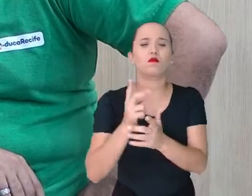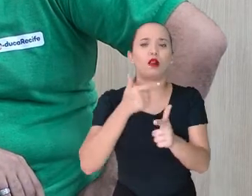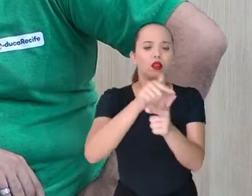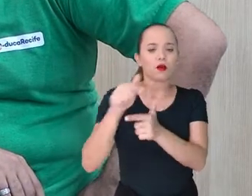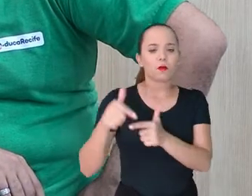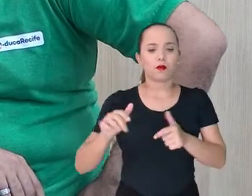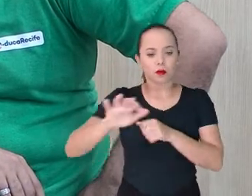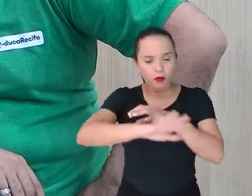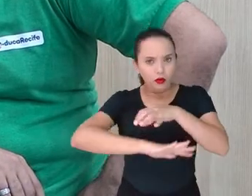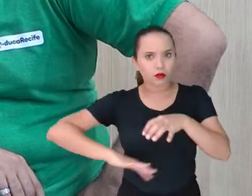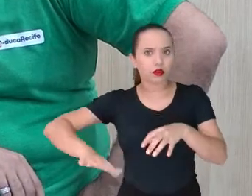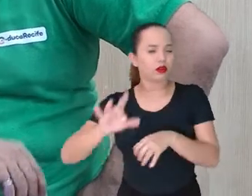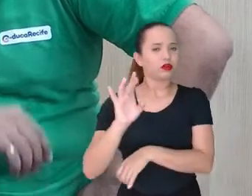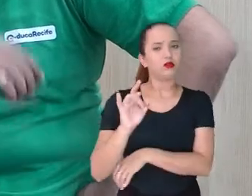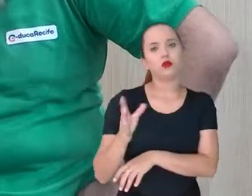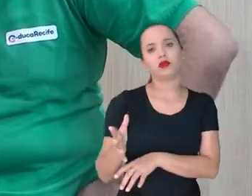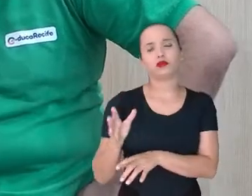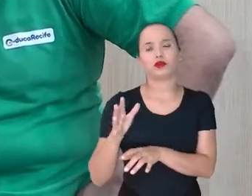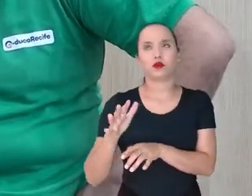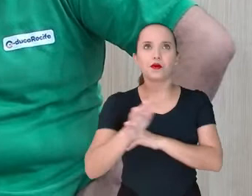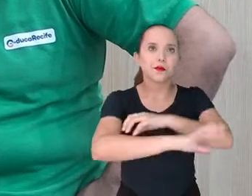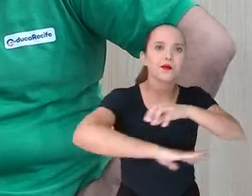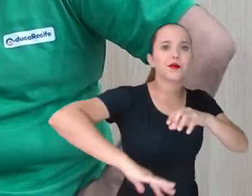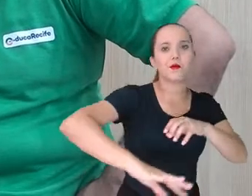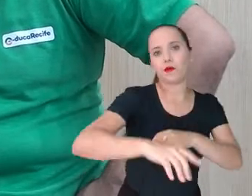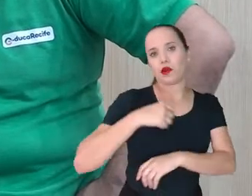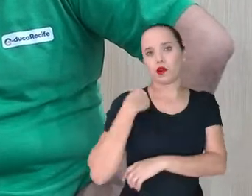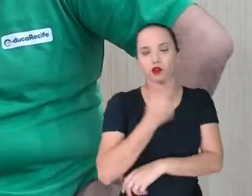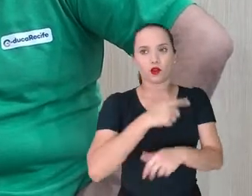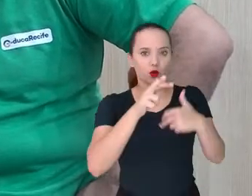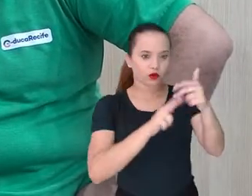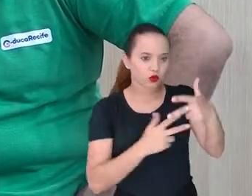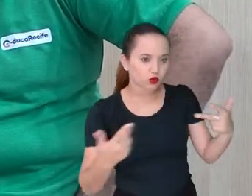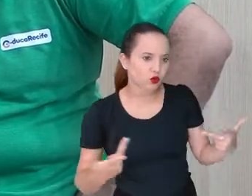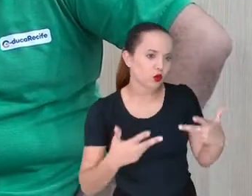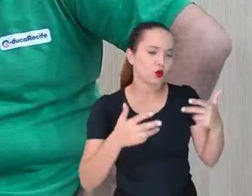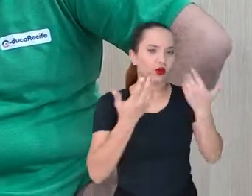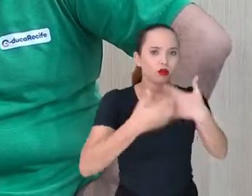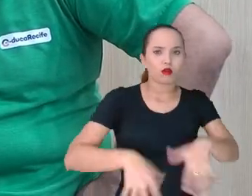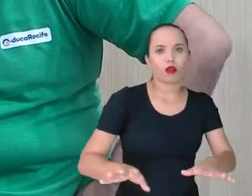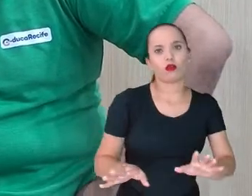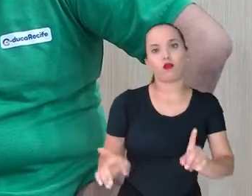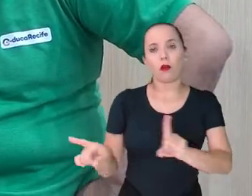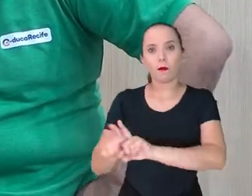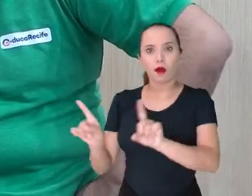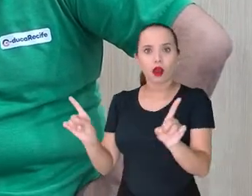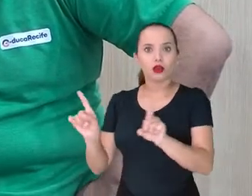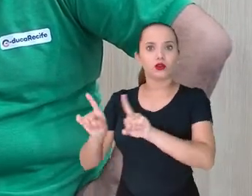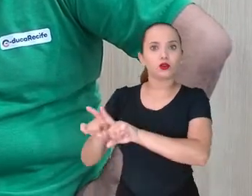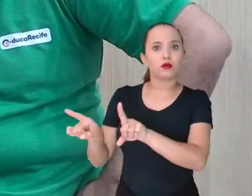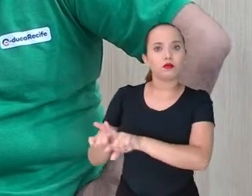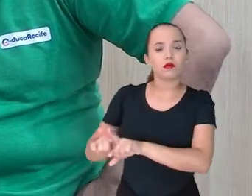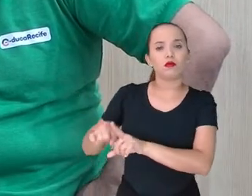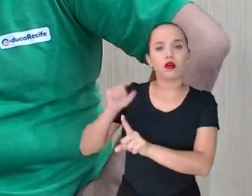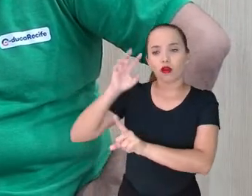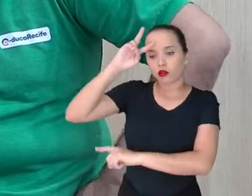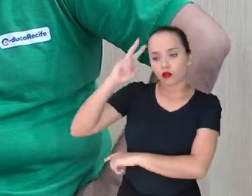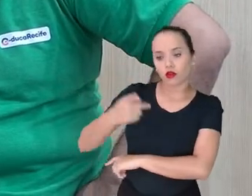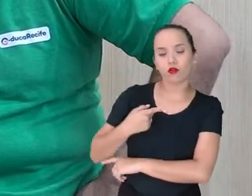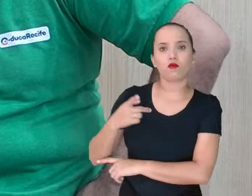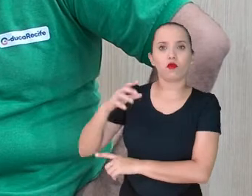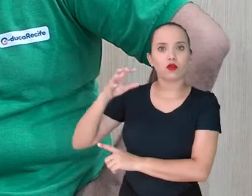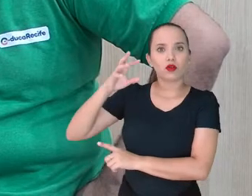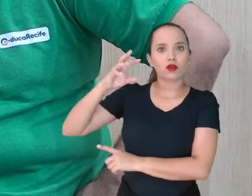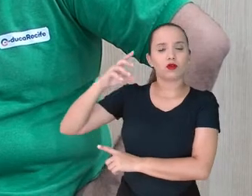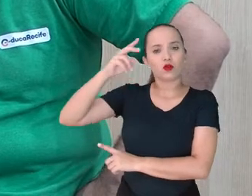não só das questões do meio ambiente, dos nossos recursos naturais, mas também do ser humano que é impactado com essa